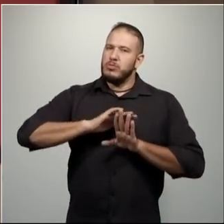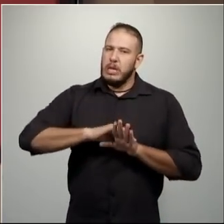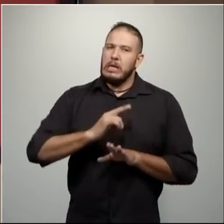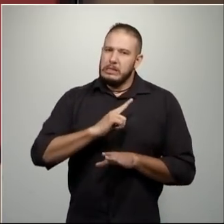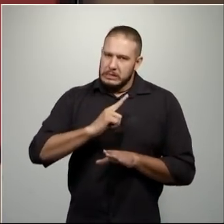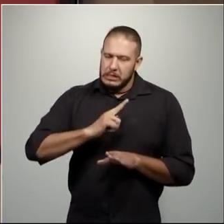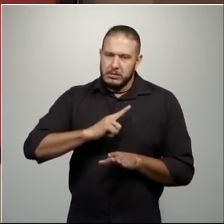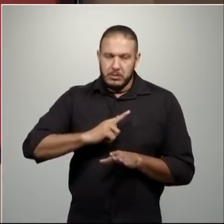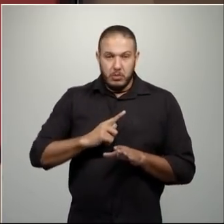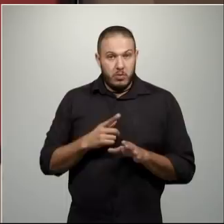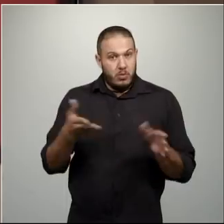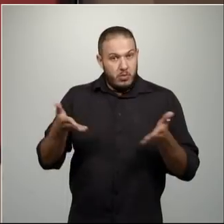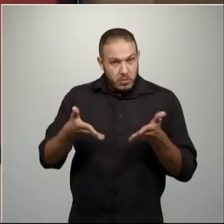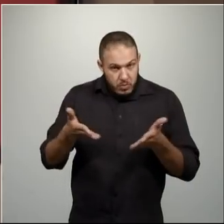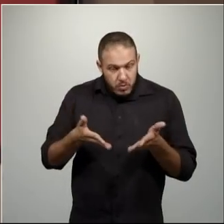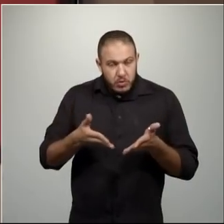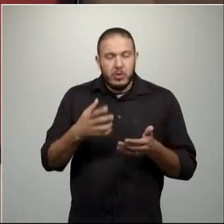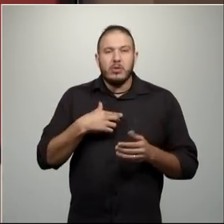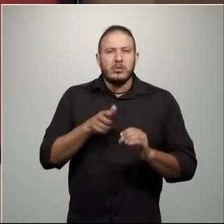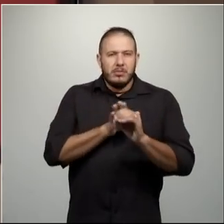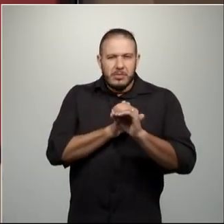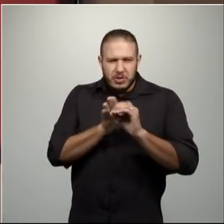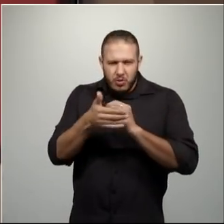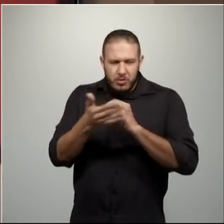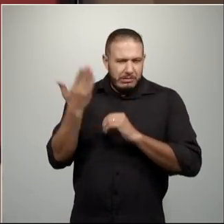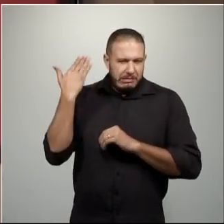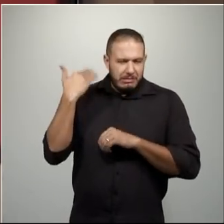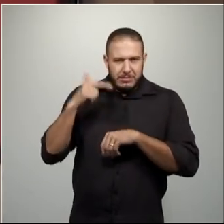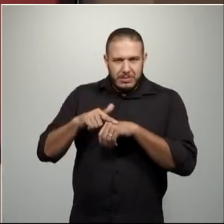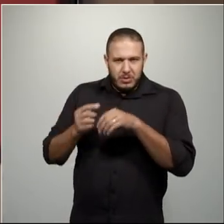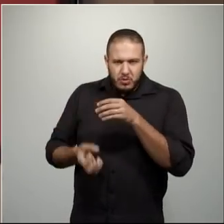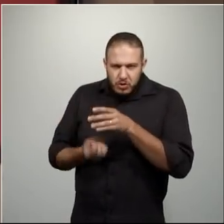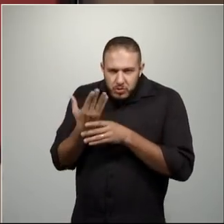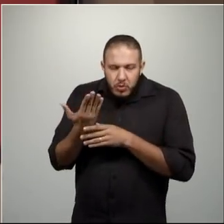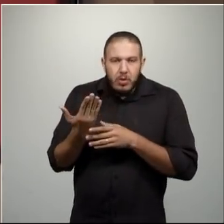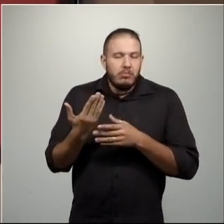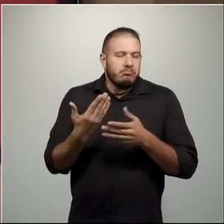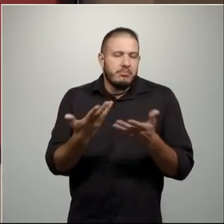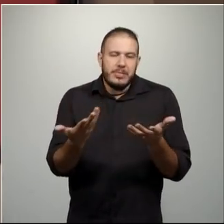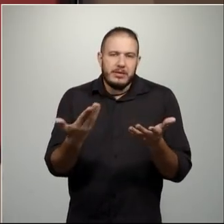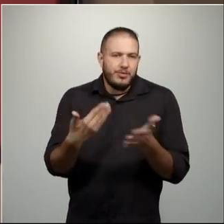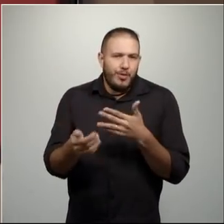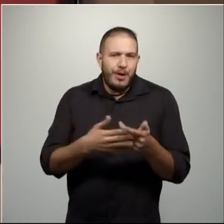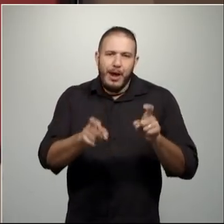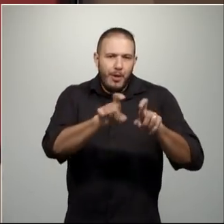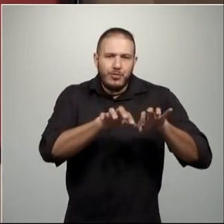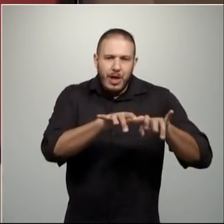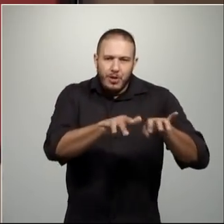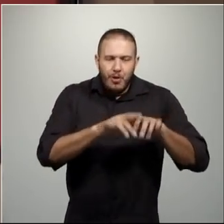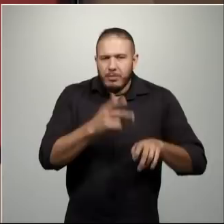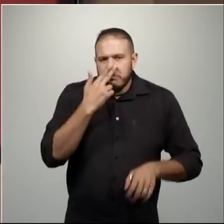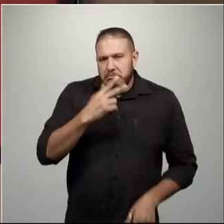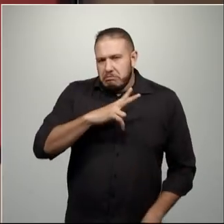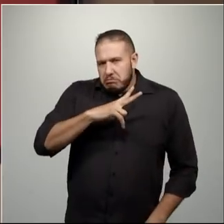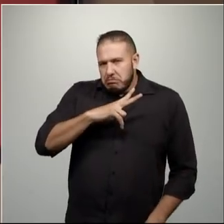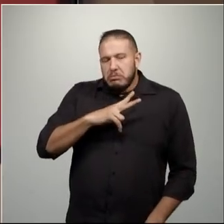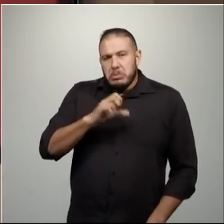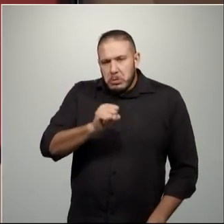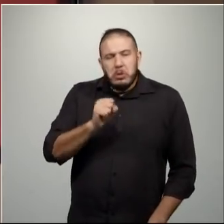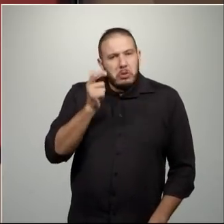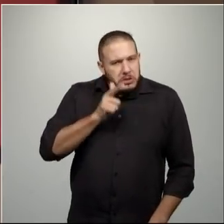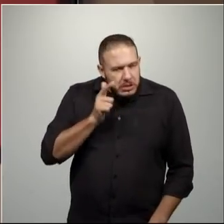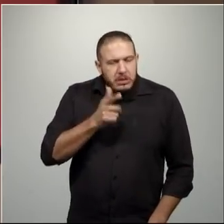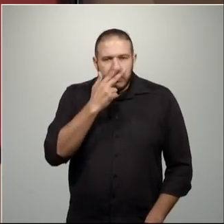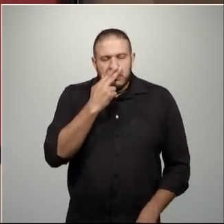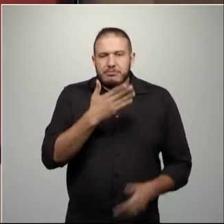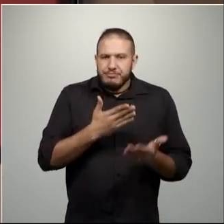hoje é assim quando o bitcoin surgiu qualquer máquina qualquer computador pessoal conseguia fazer mineração de